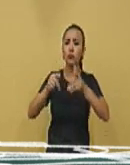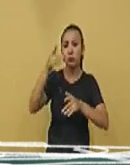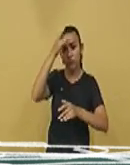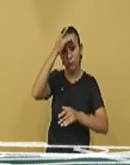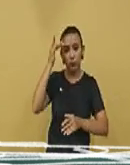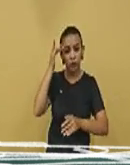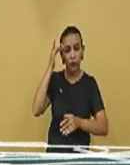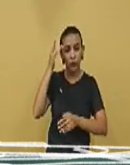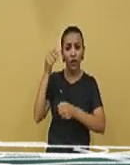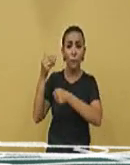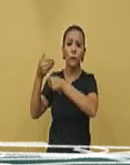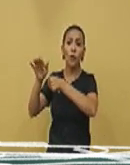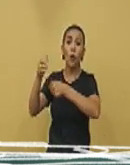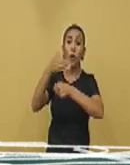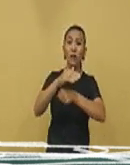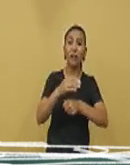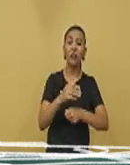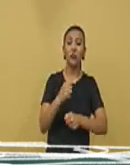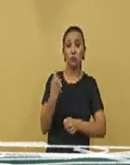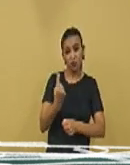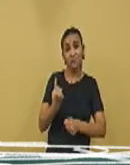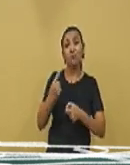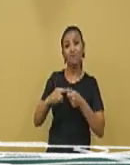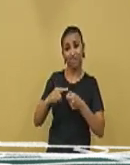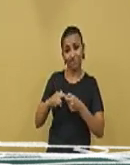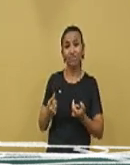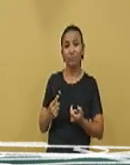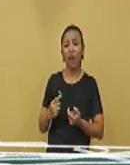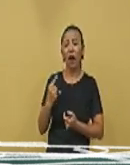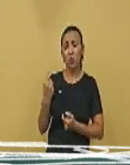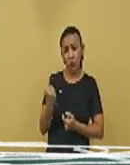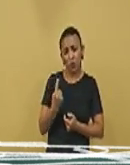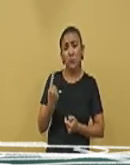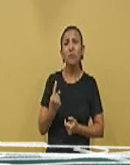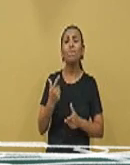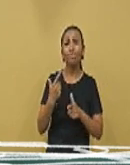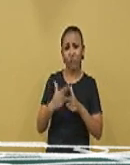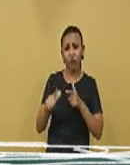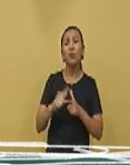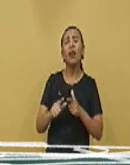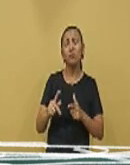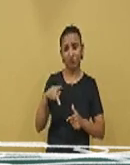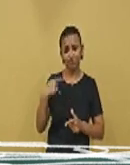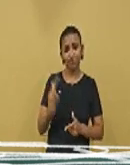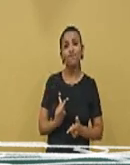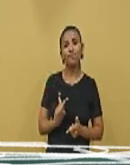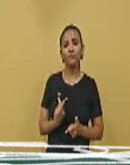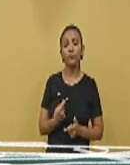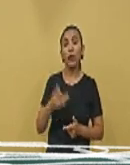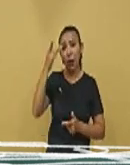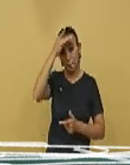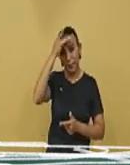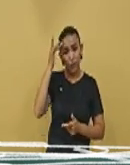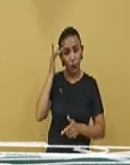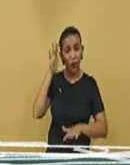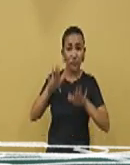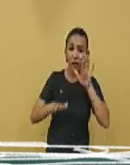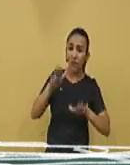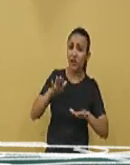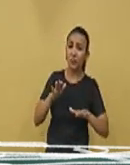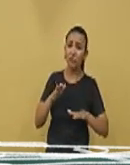que são de fora aqui e estão sozinhas. Né? Isso, a solidão é um dos grandes problemas nossos. E essa pessoa ela não se encaixa